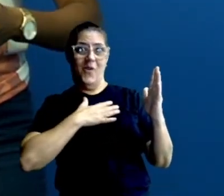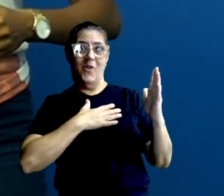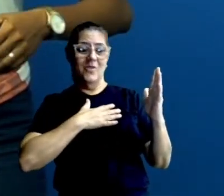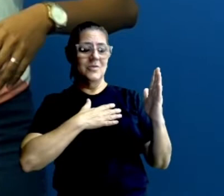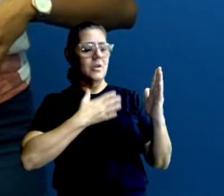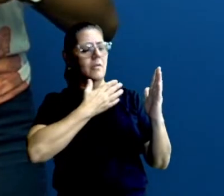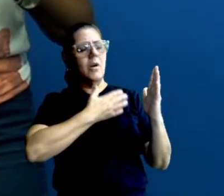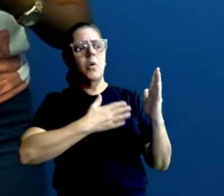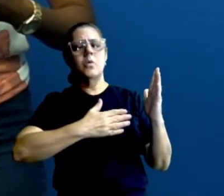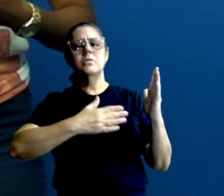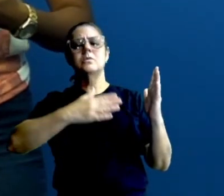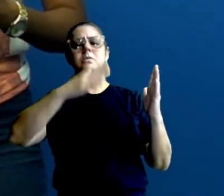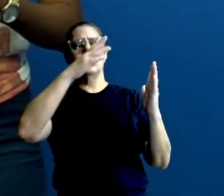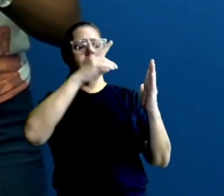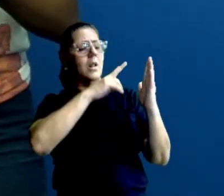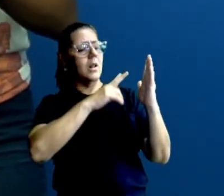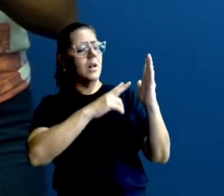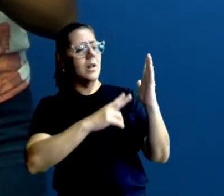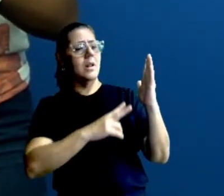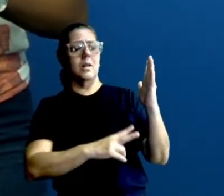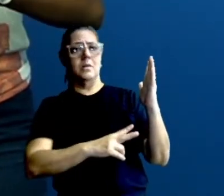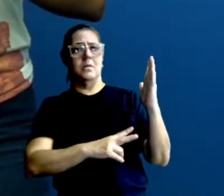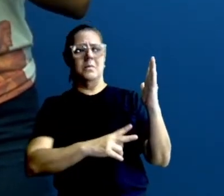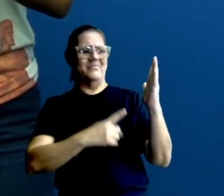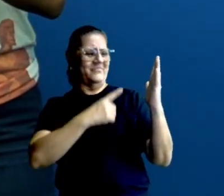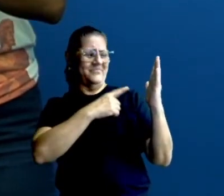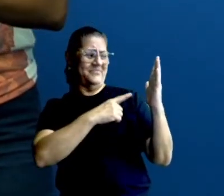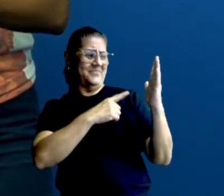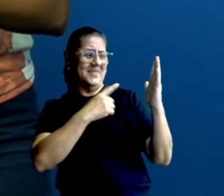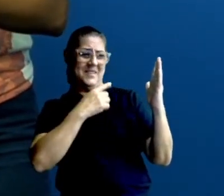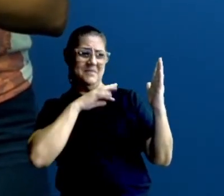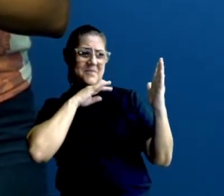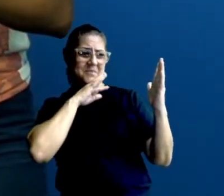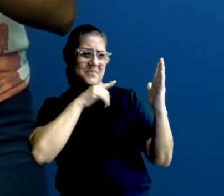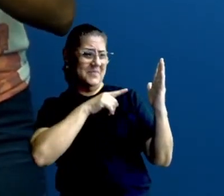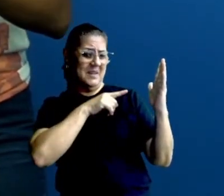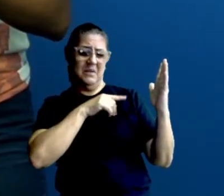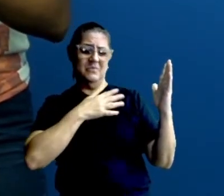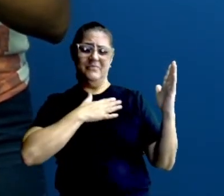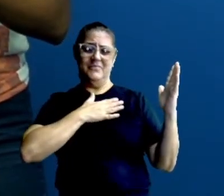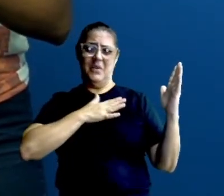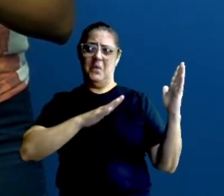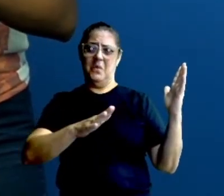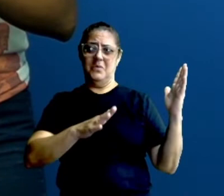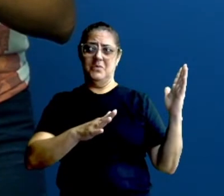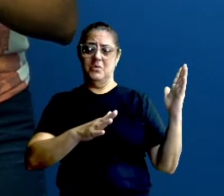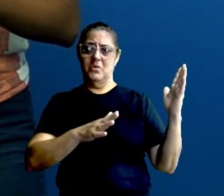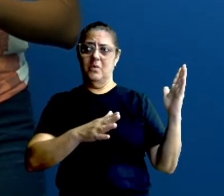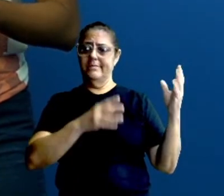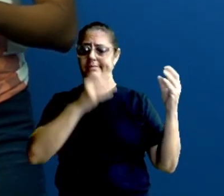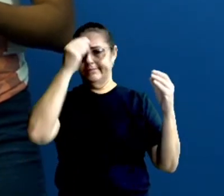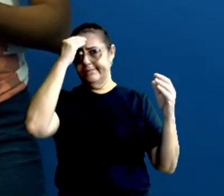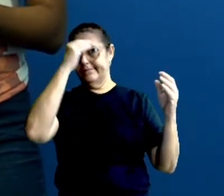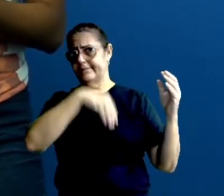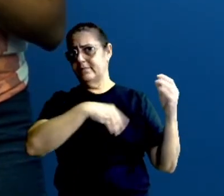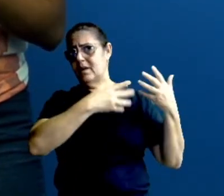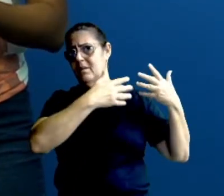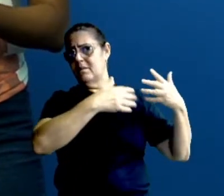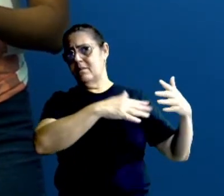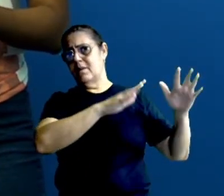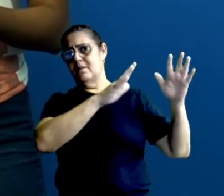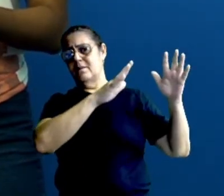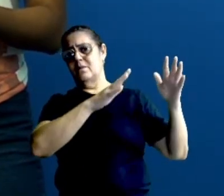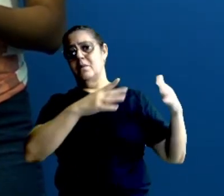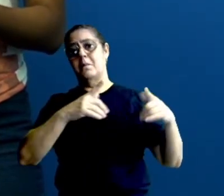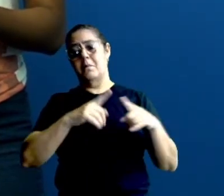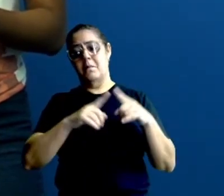disso aí então ele vai conter no vapor que ele vai querer saber o que que acontece a seguir que é o clima e chega aquele momento ele atenção